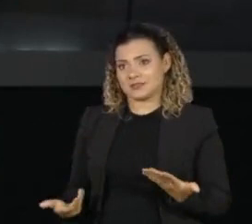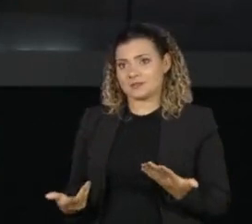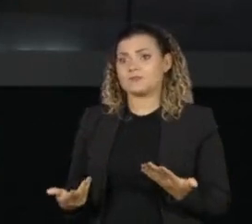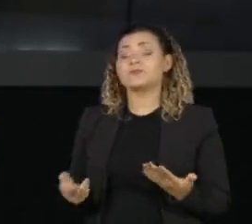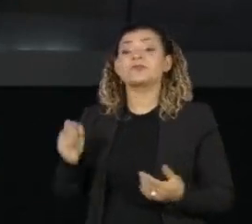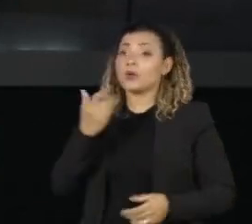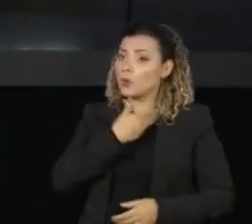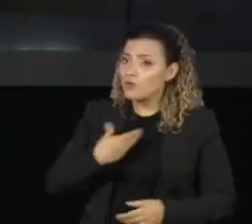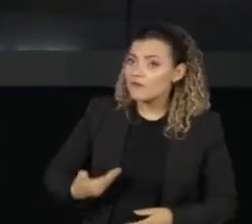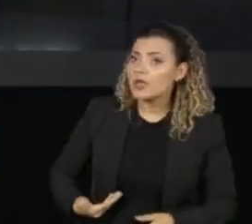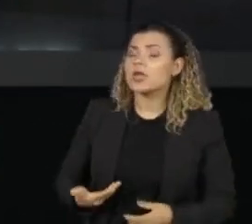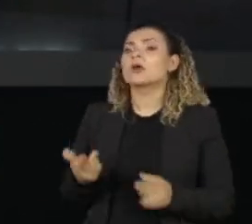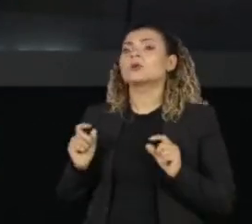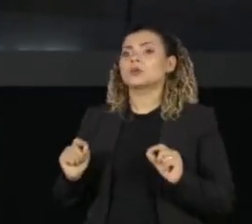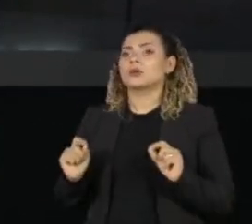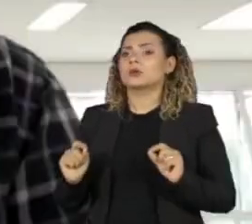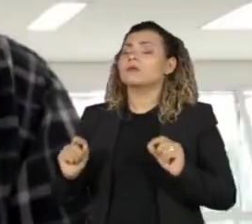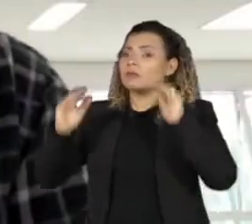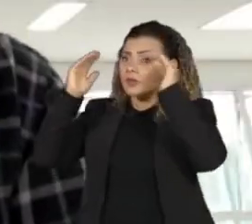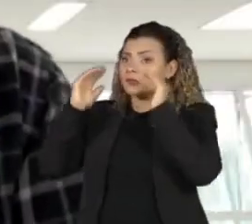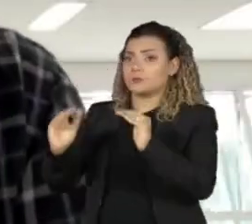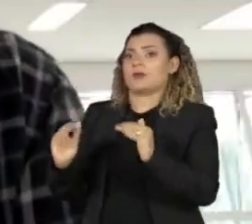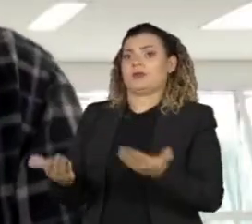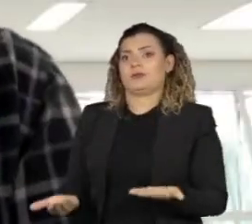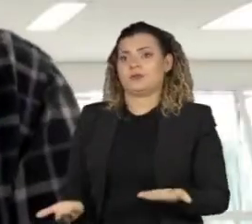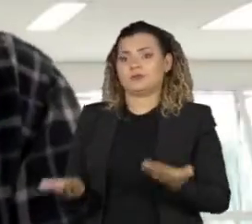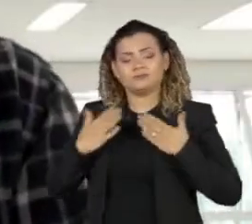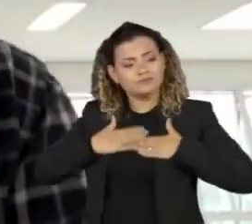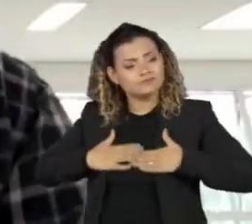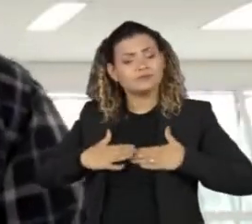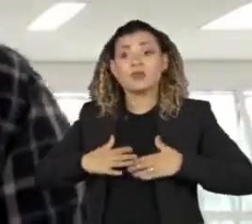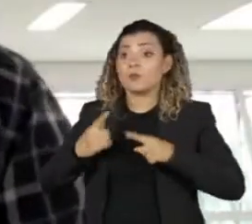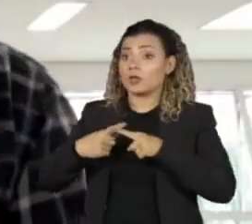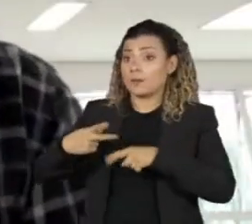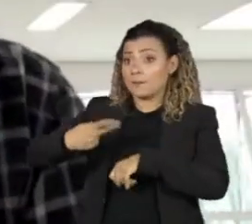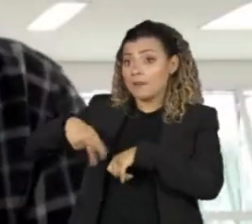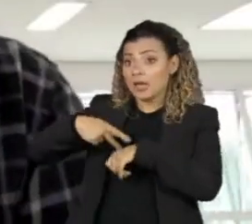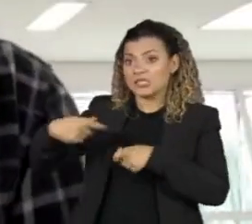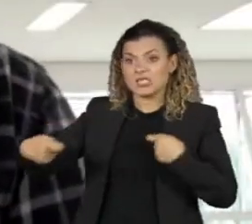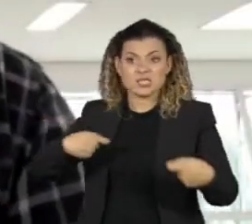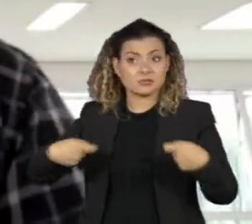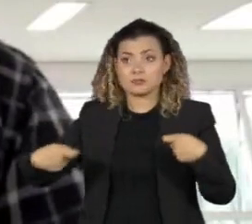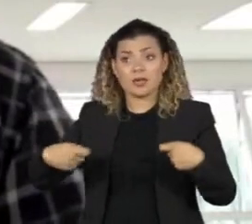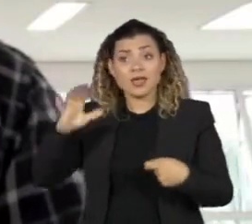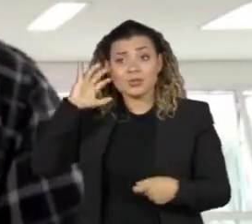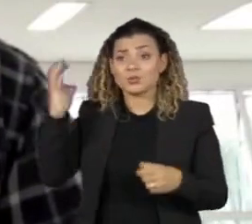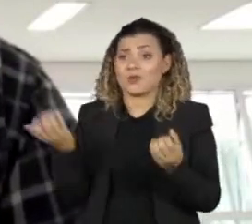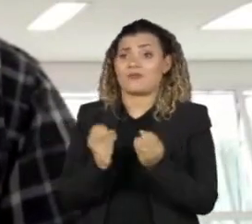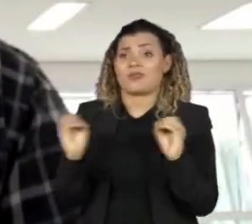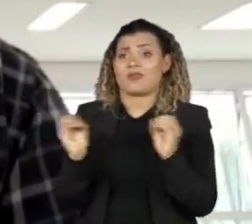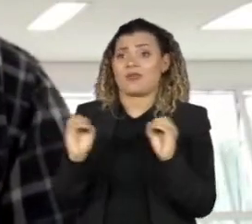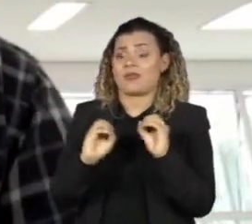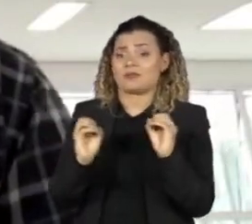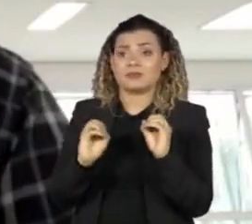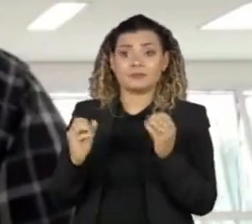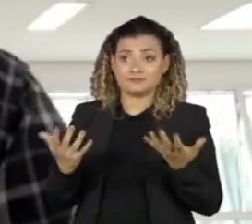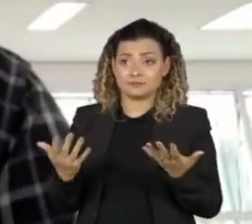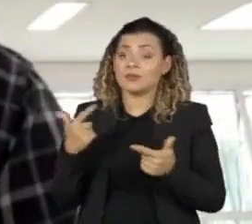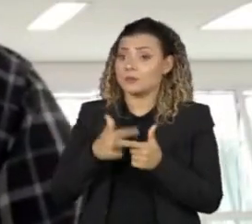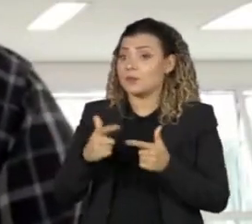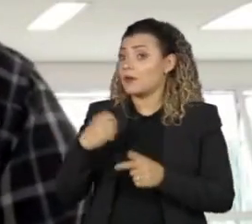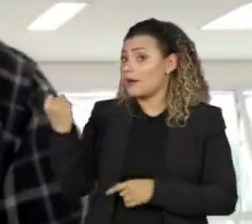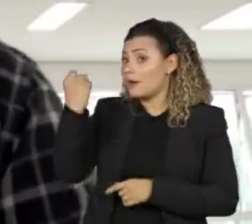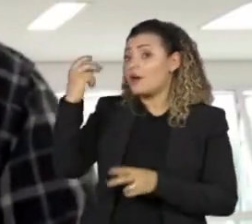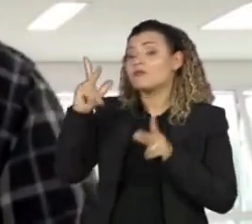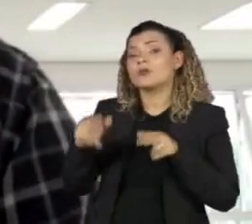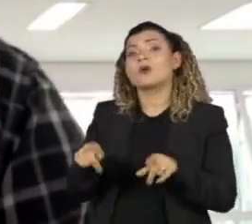de governos que instituam a tolerância. Porque um país em conflito não resolverá outros tantos problemas graves que possui, né? Principalmente